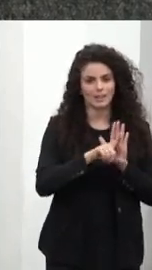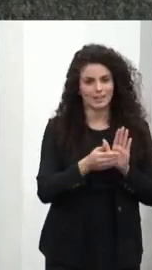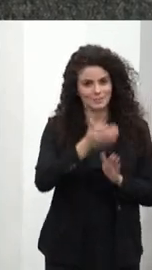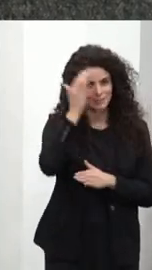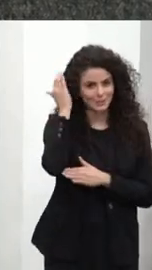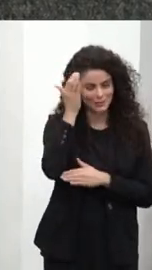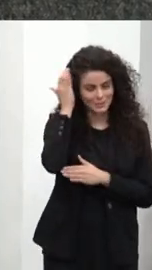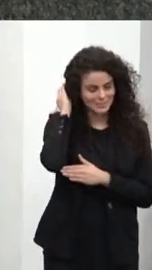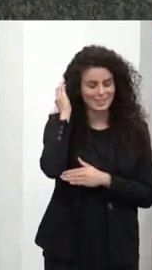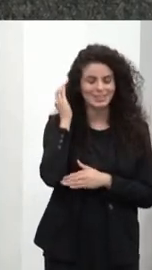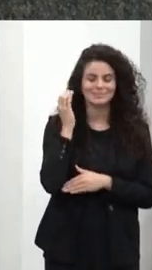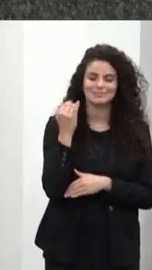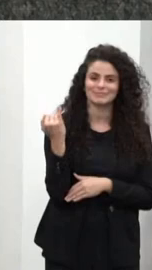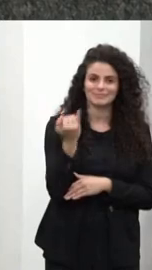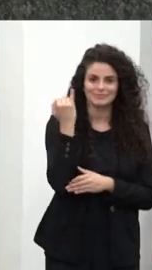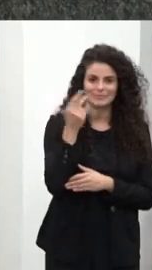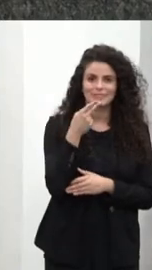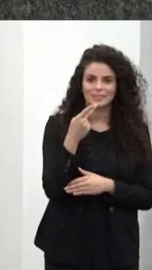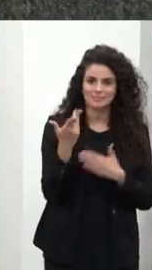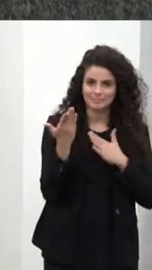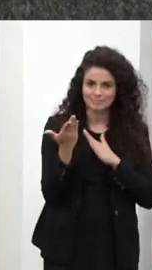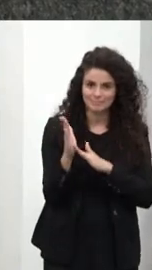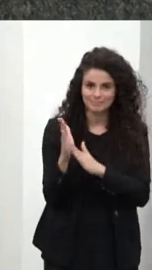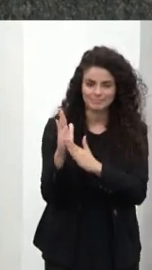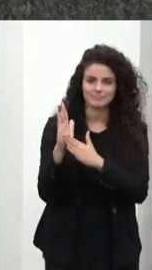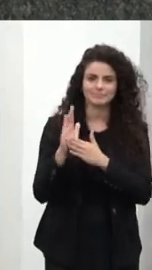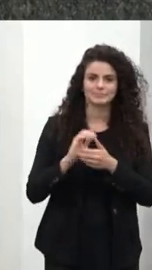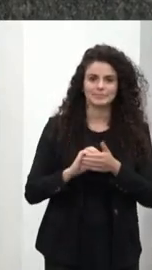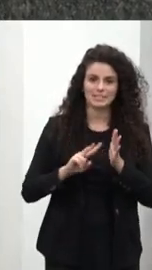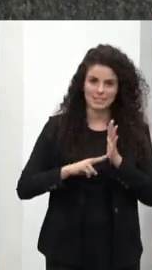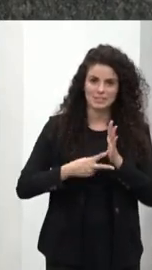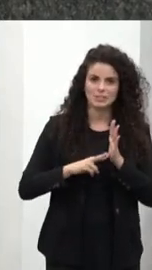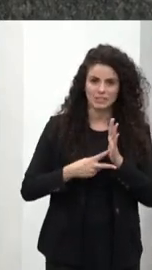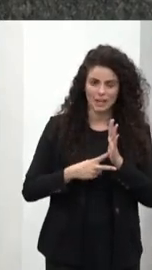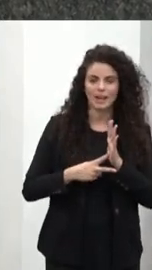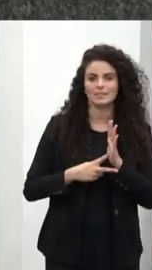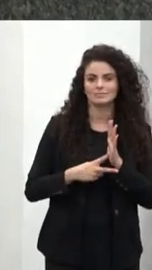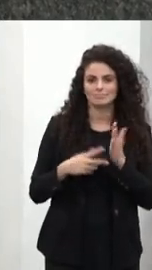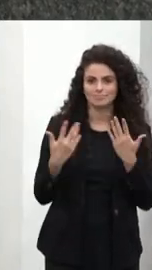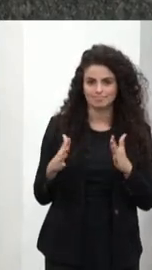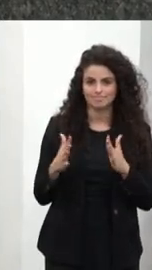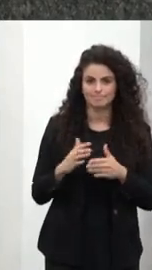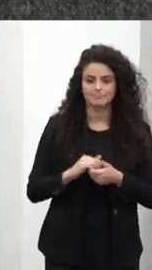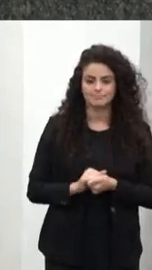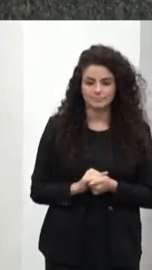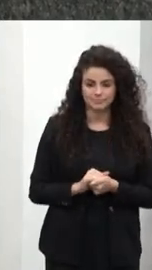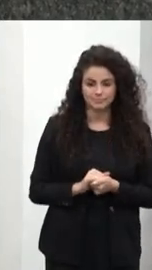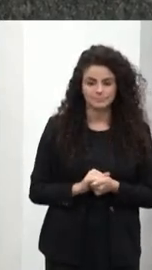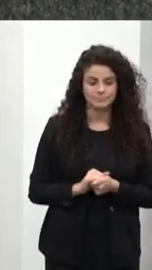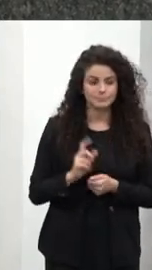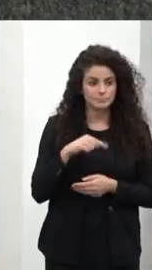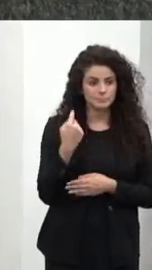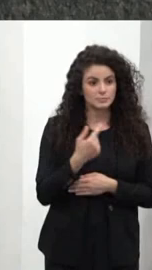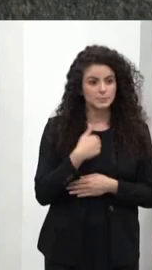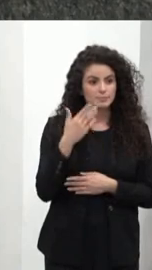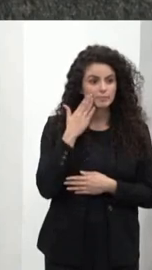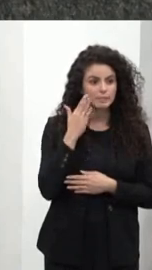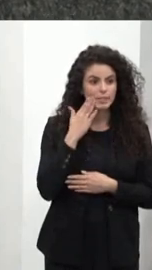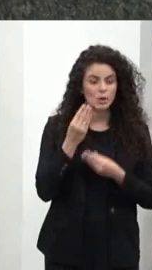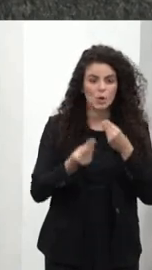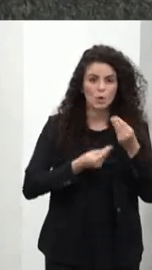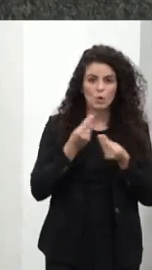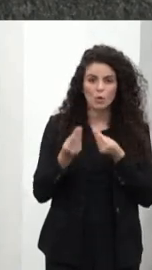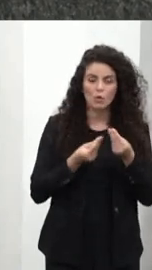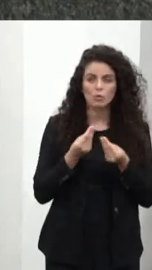aqui é importante fazer esse reconhecimento como desenvolver aula de todos os estados do remanejamento a